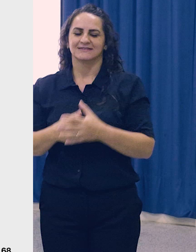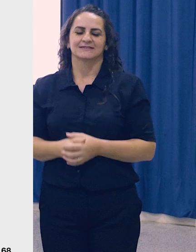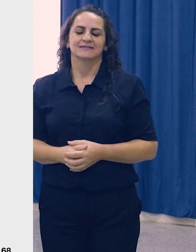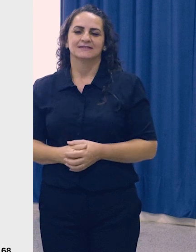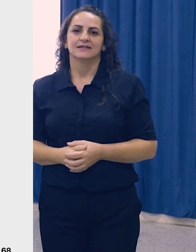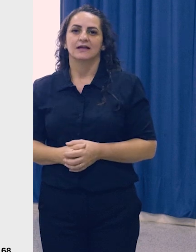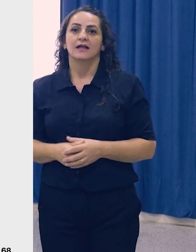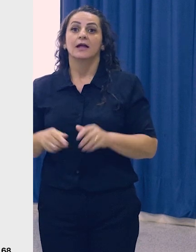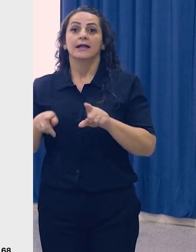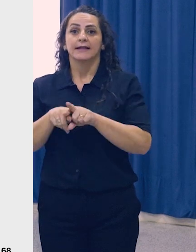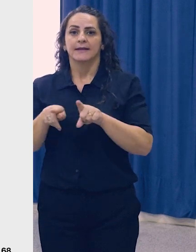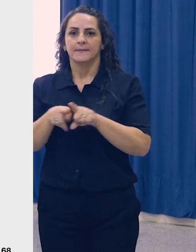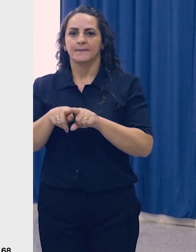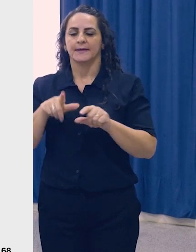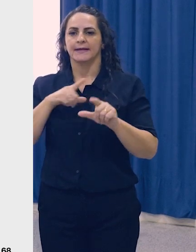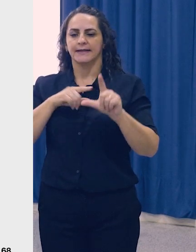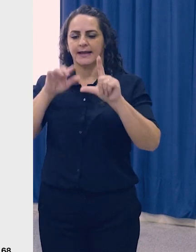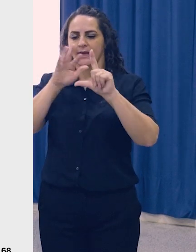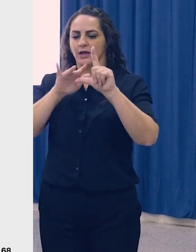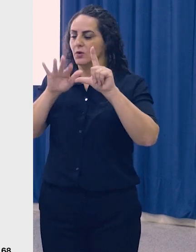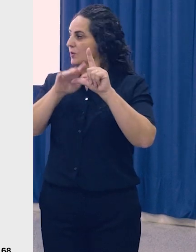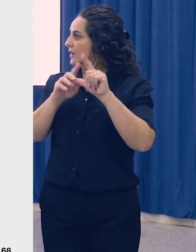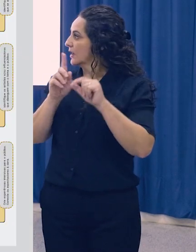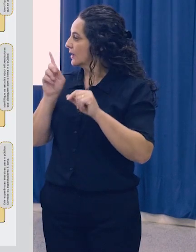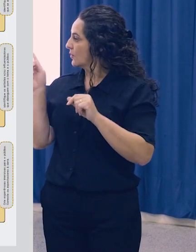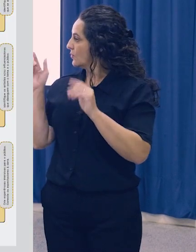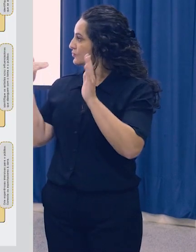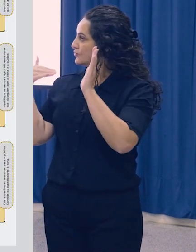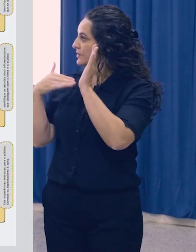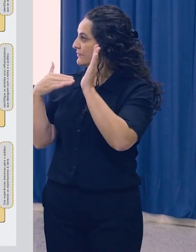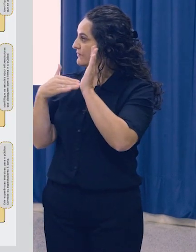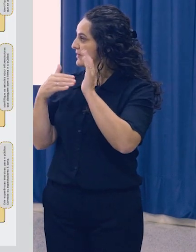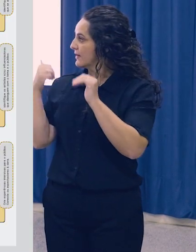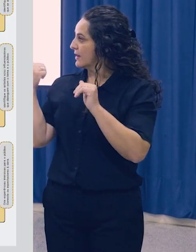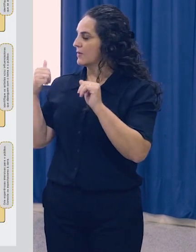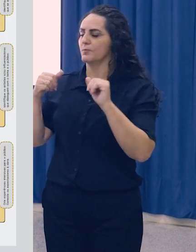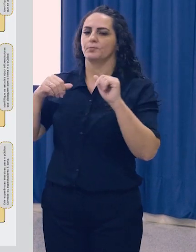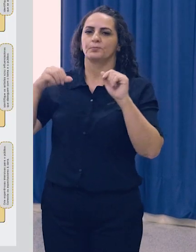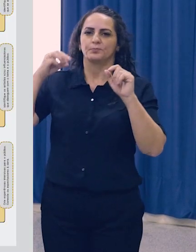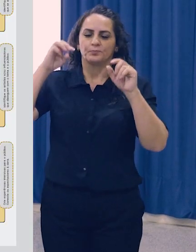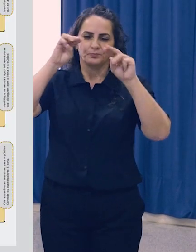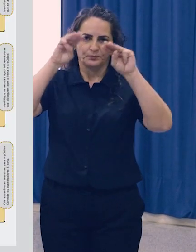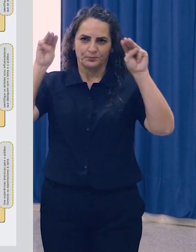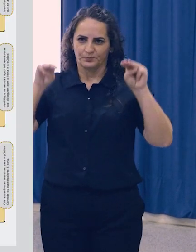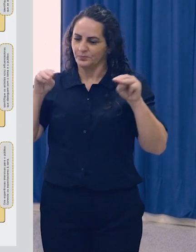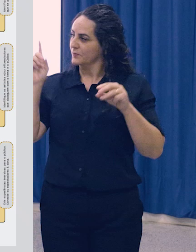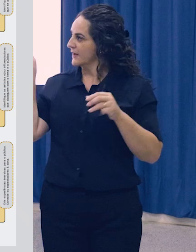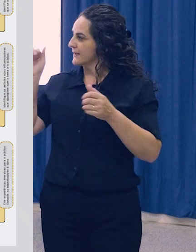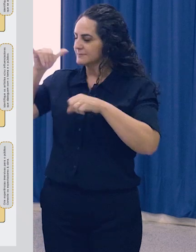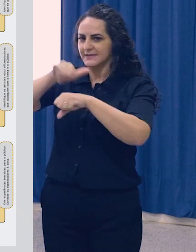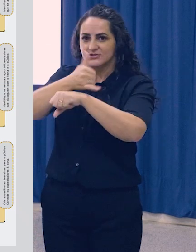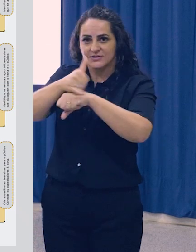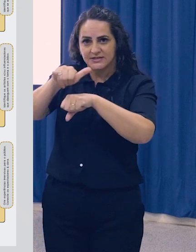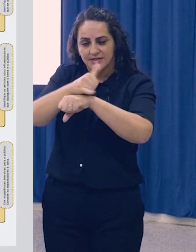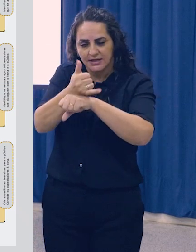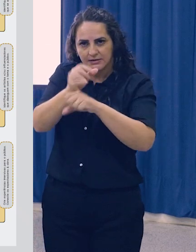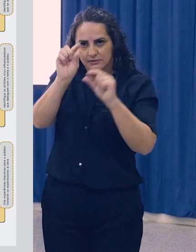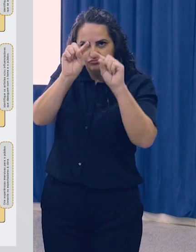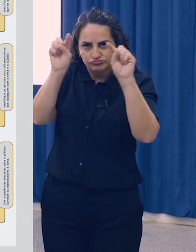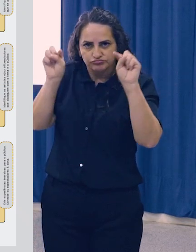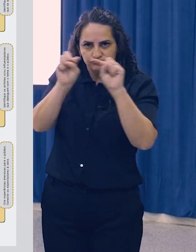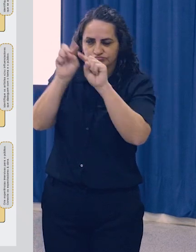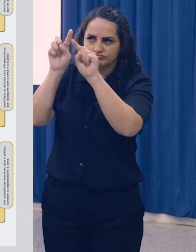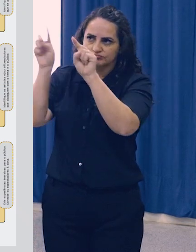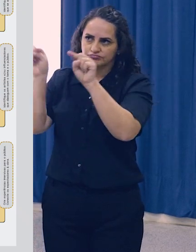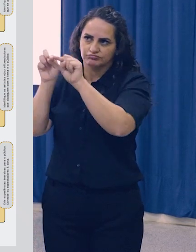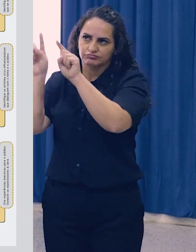E também aqui tem o QR Code no final dele para esse mapa de estratégias que traz bem resumidamente tudo